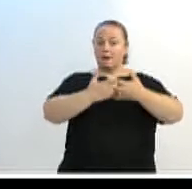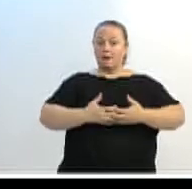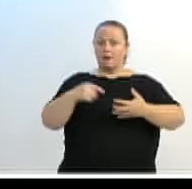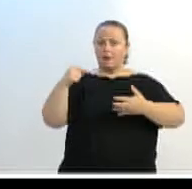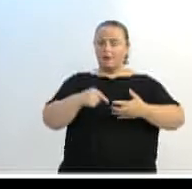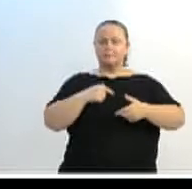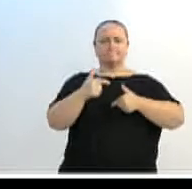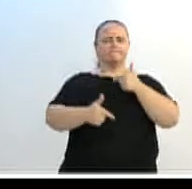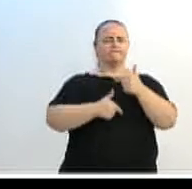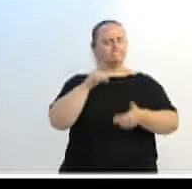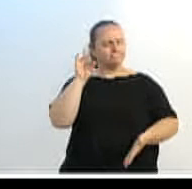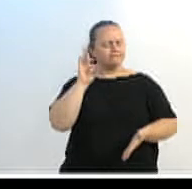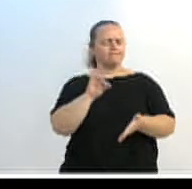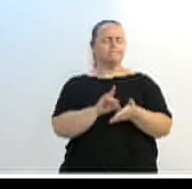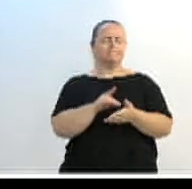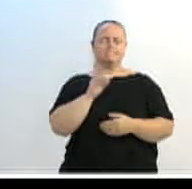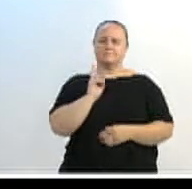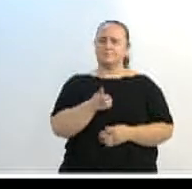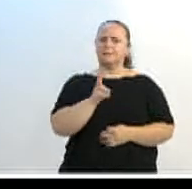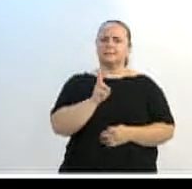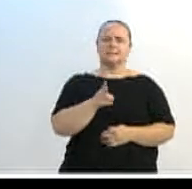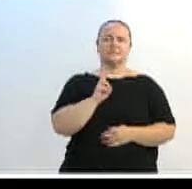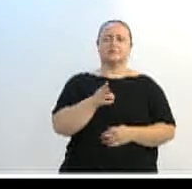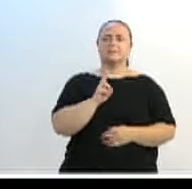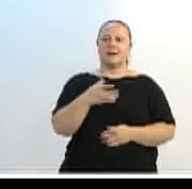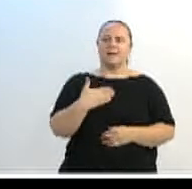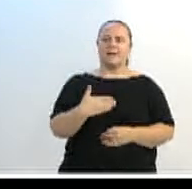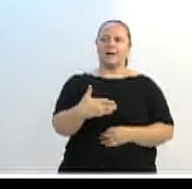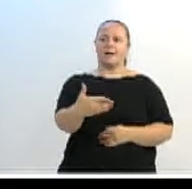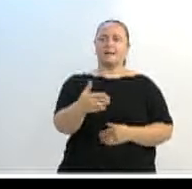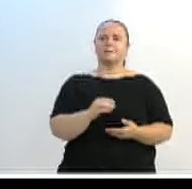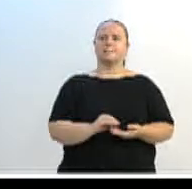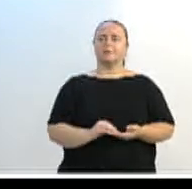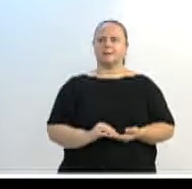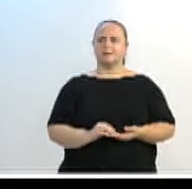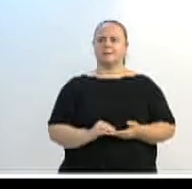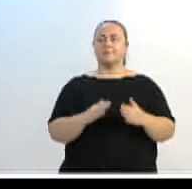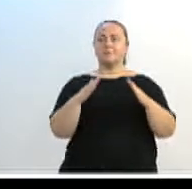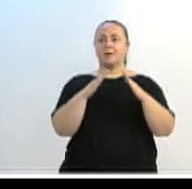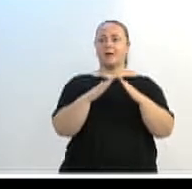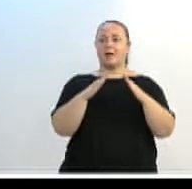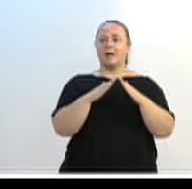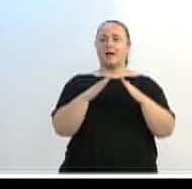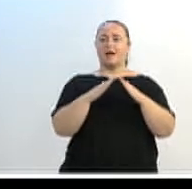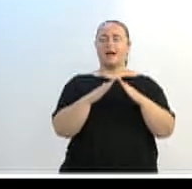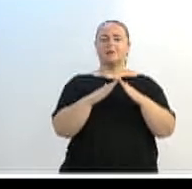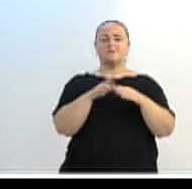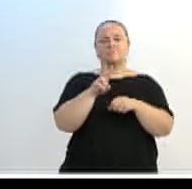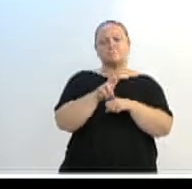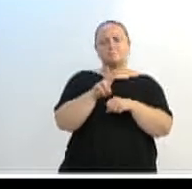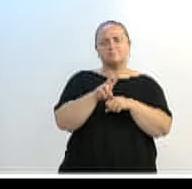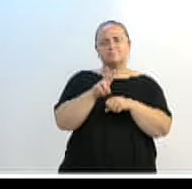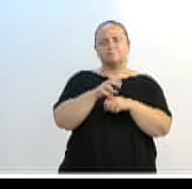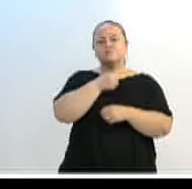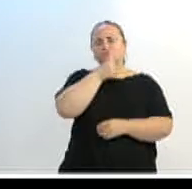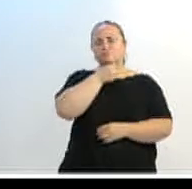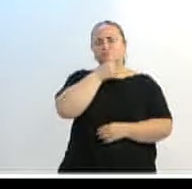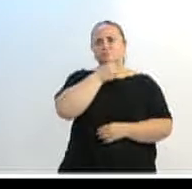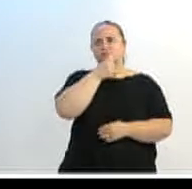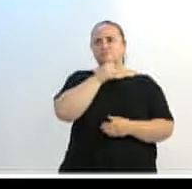bem ativo durante a Casa de Repouso, aqui também, Menino Jesus, que foi contemplada.